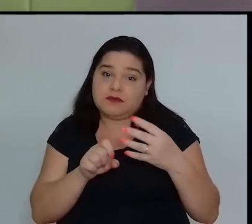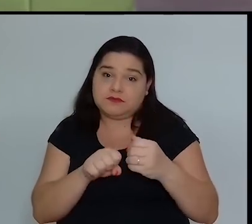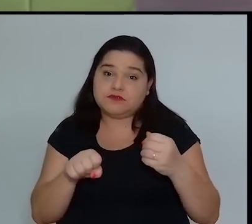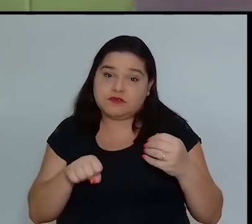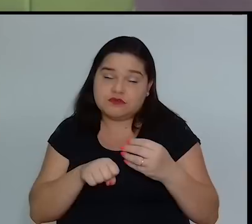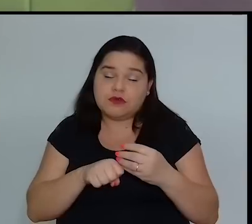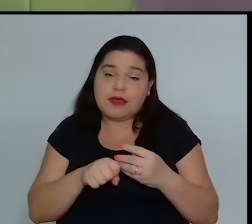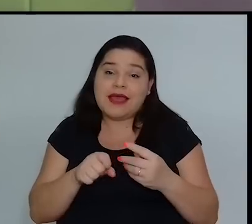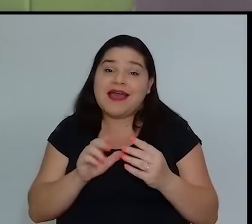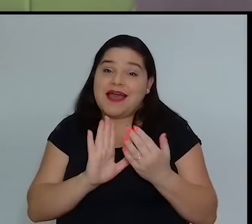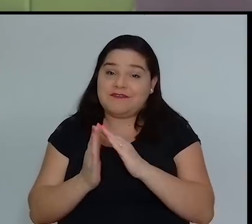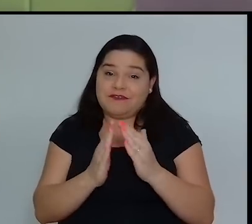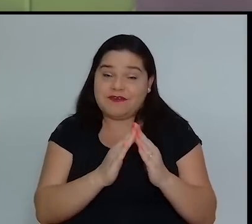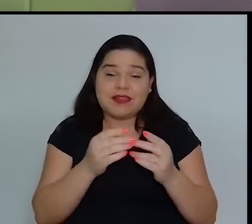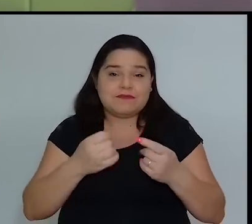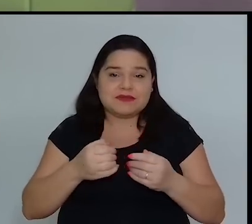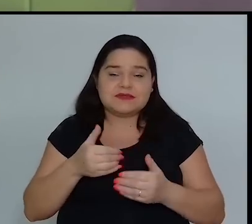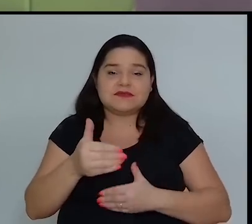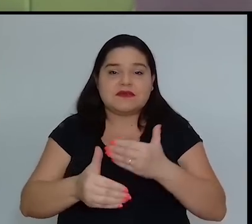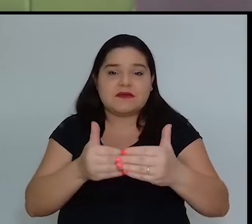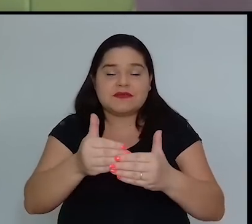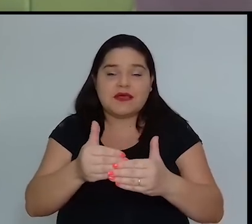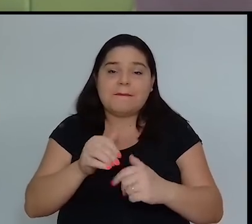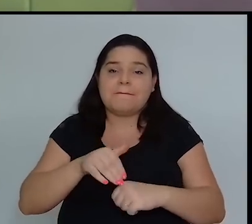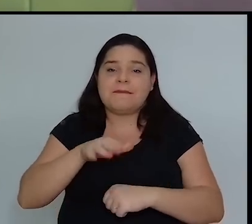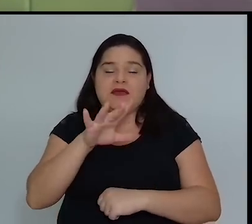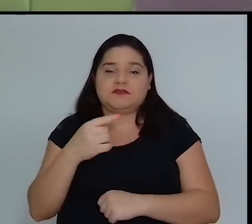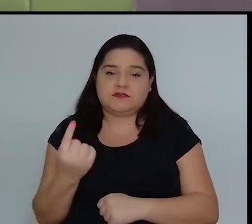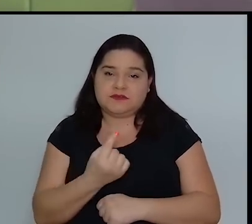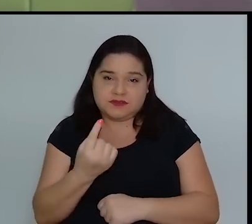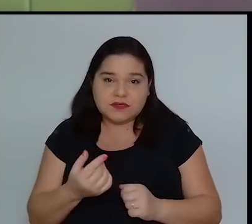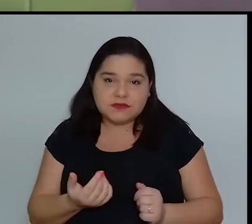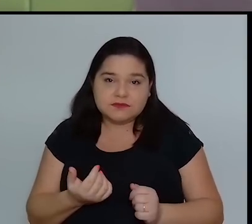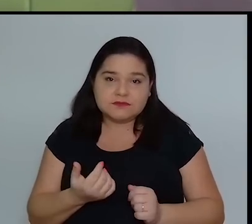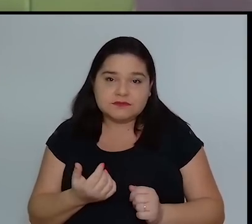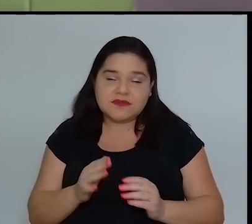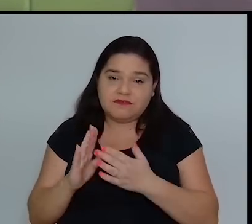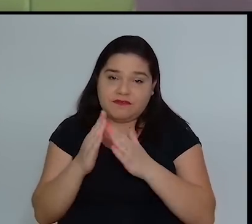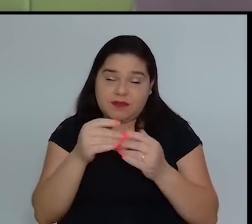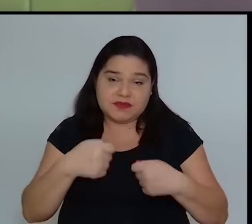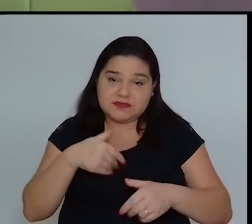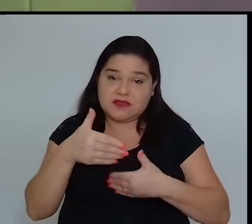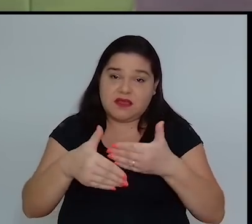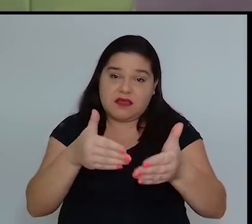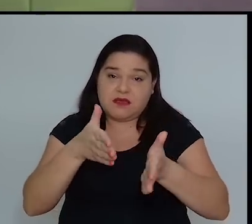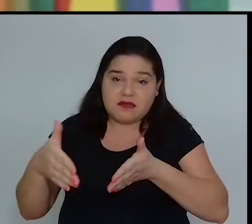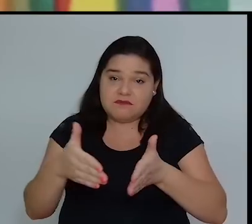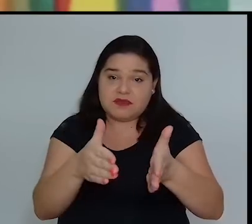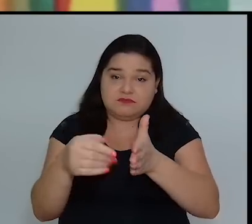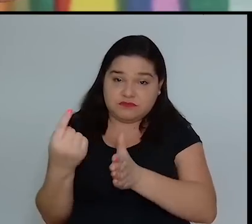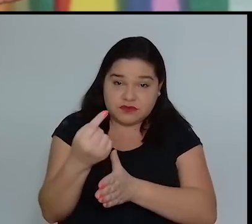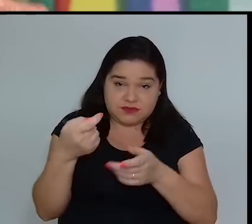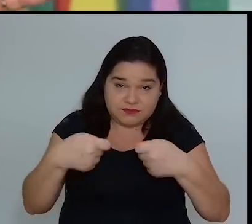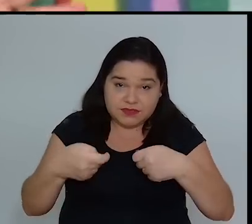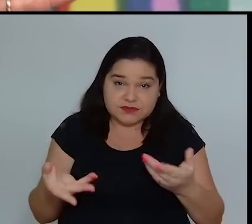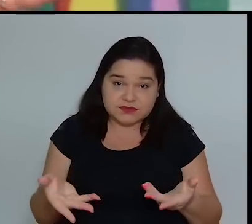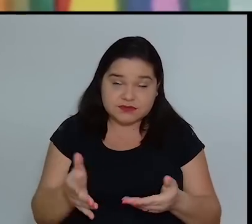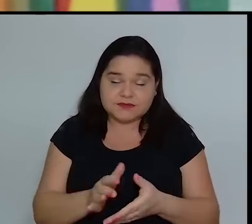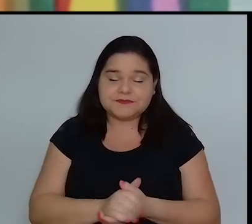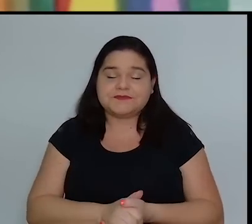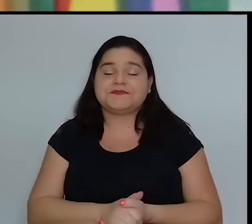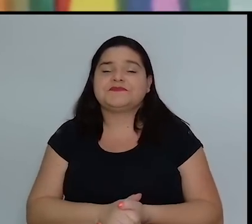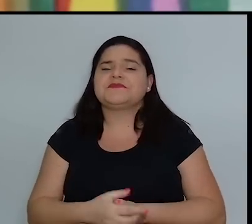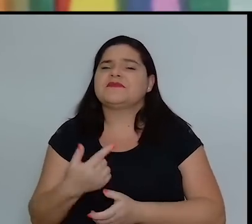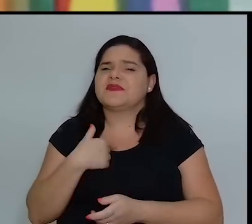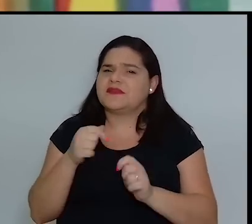que a favela ande cada vez mais com as próprias pernas tem uma eu fiz uma matéria uma vez com céus